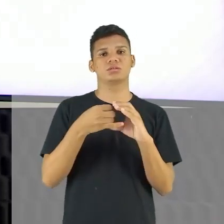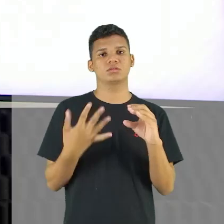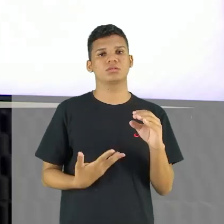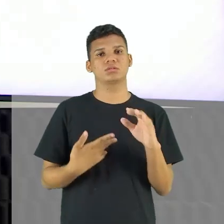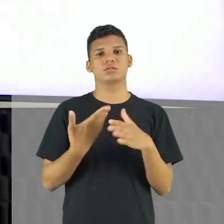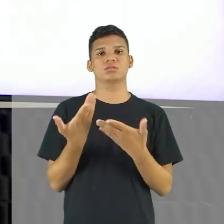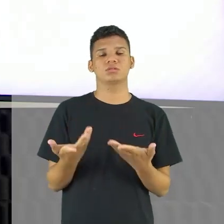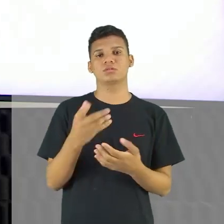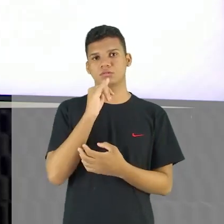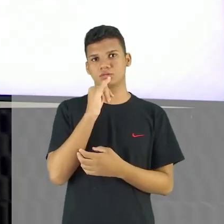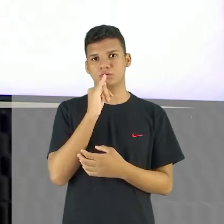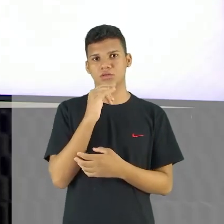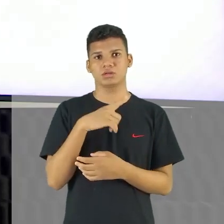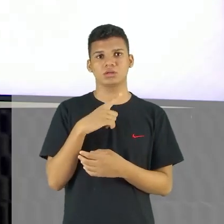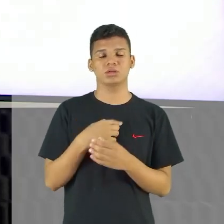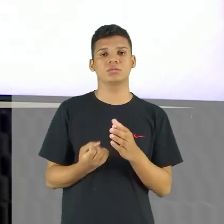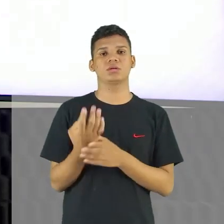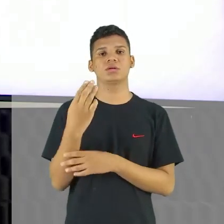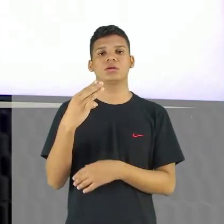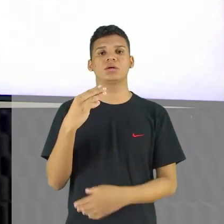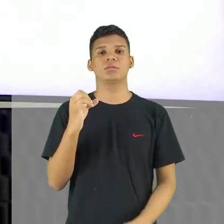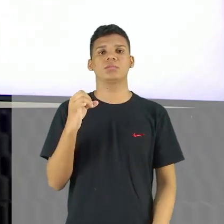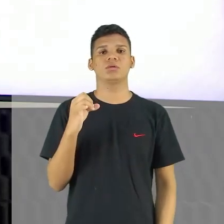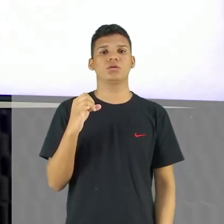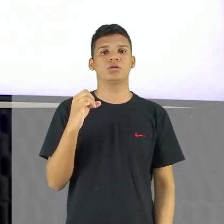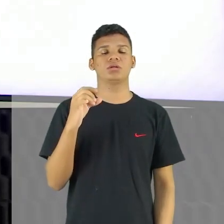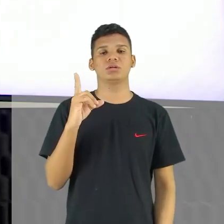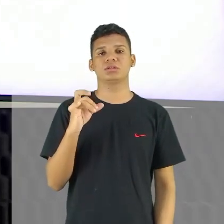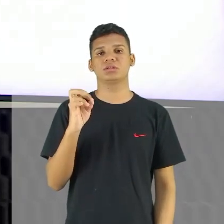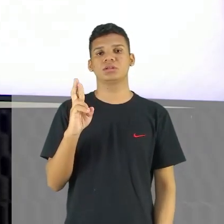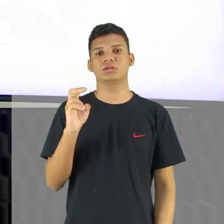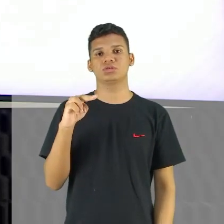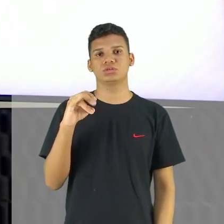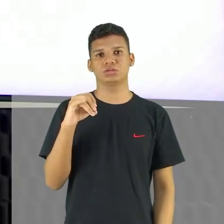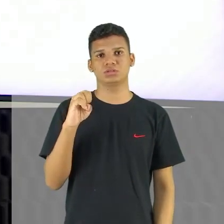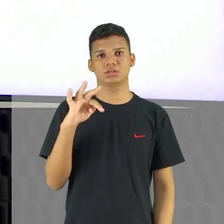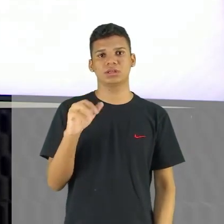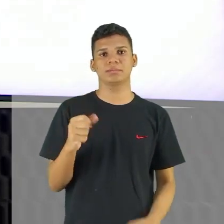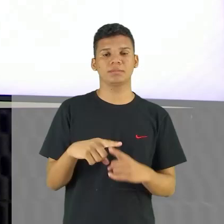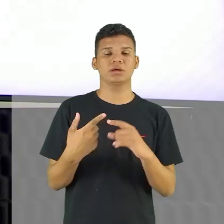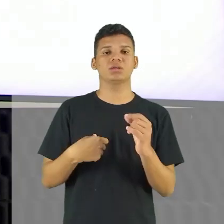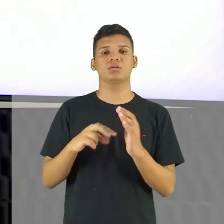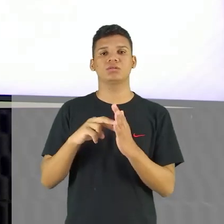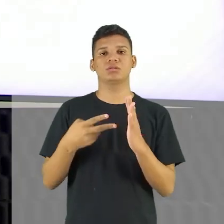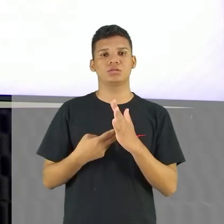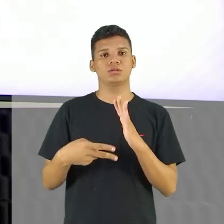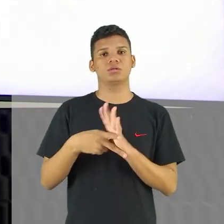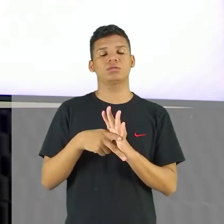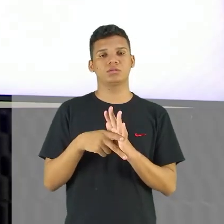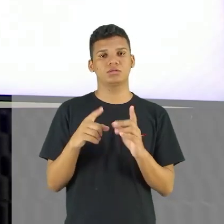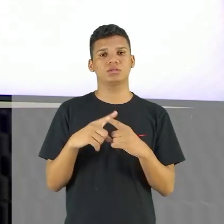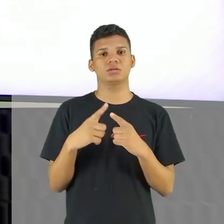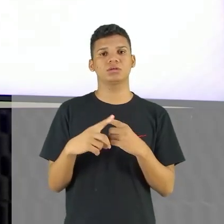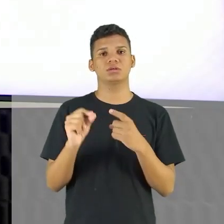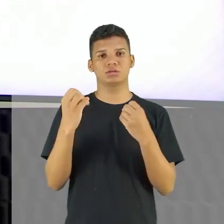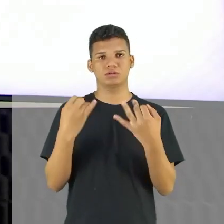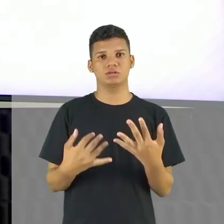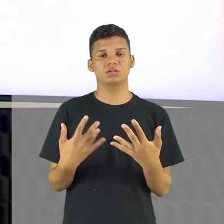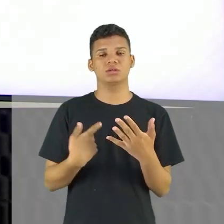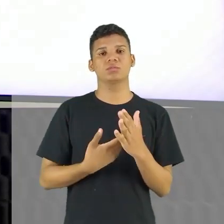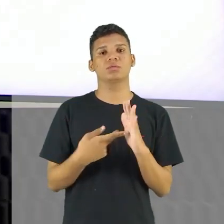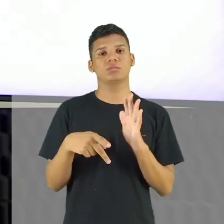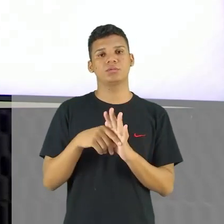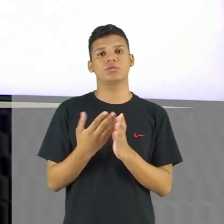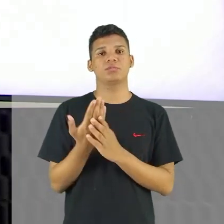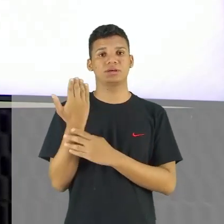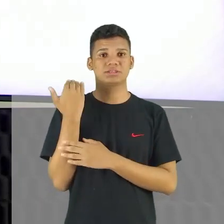no caso, ela é modernista. Então, modernismo trabalhando aqui algo que se remete ao passado, tá